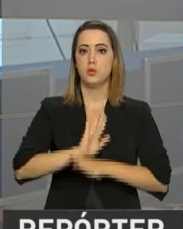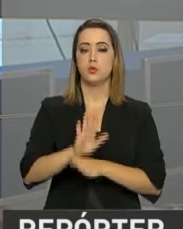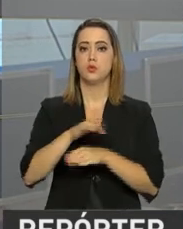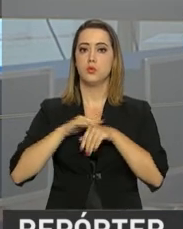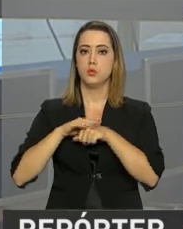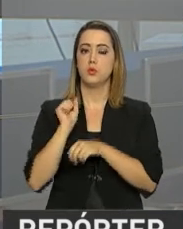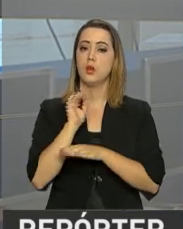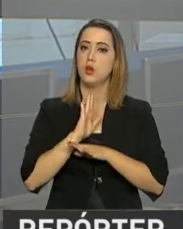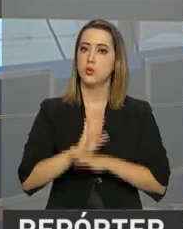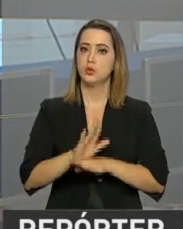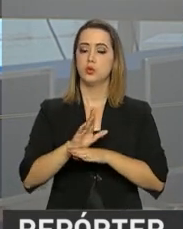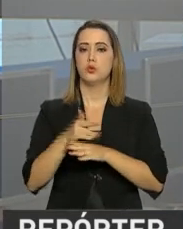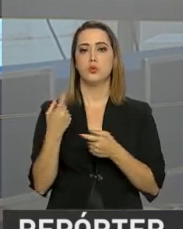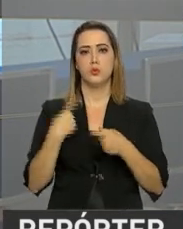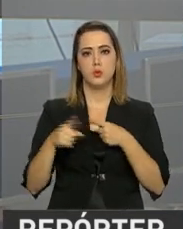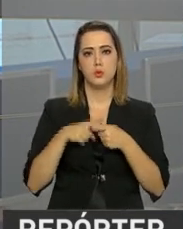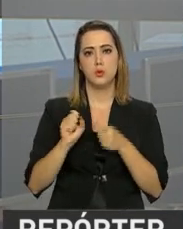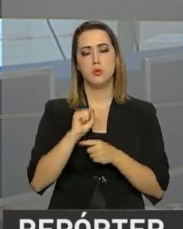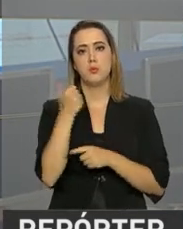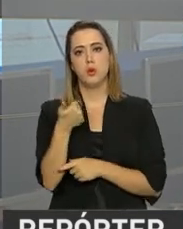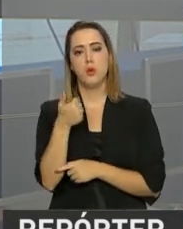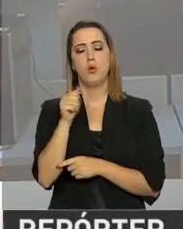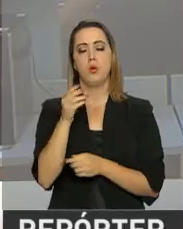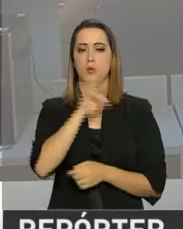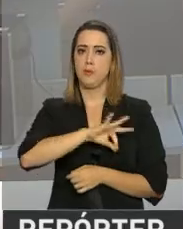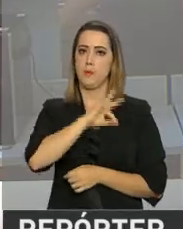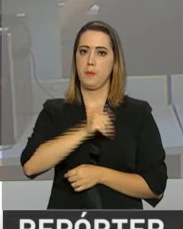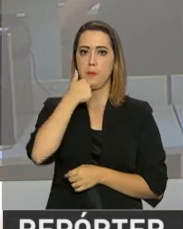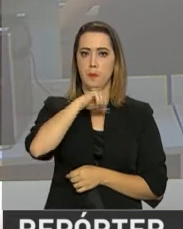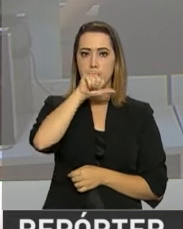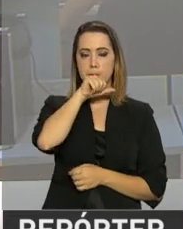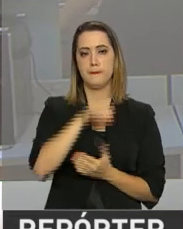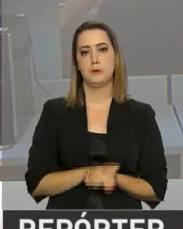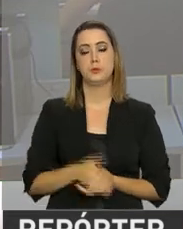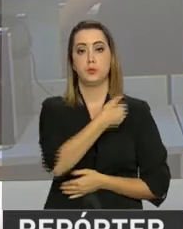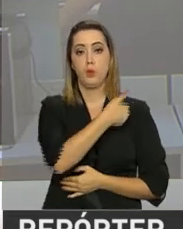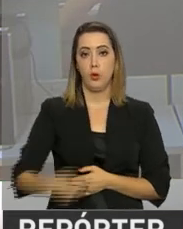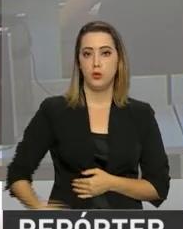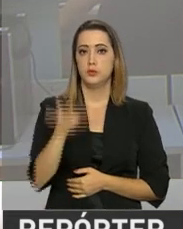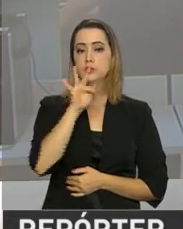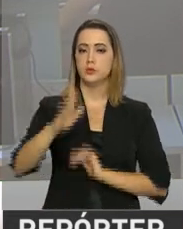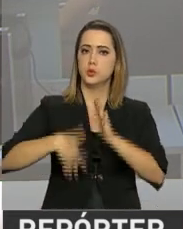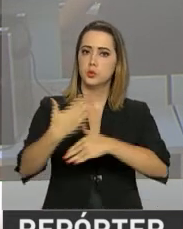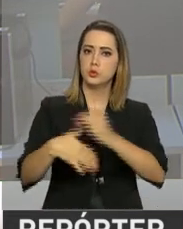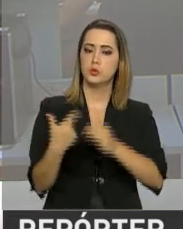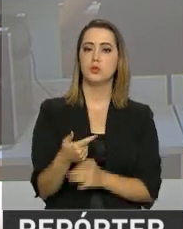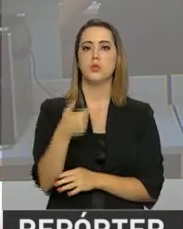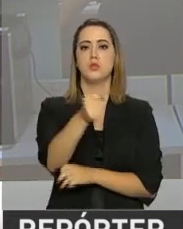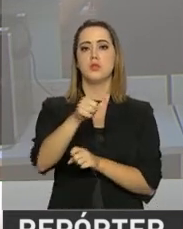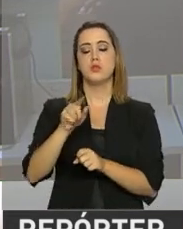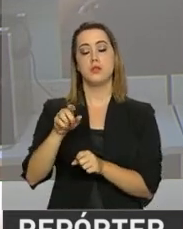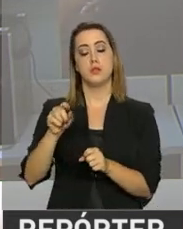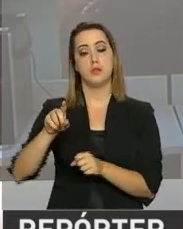auxílio reclusão ou salário maternidade o governo federal vai dar continuidade à construção de sete mil